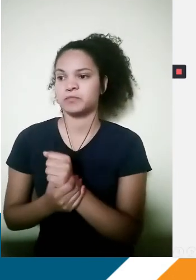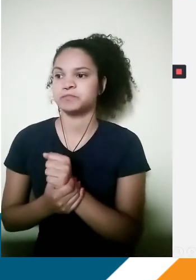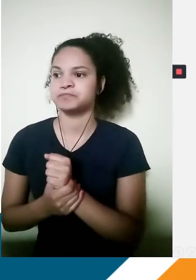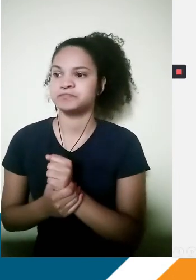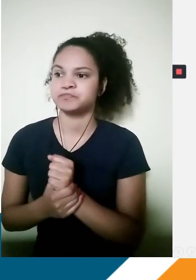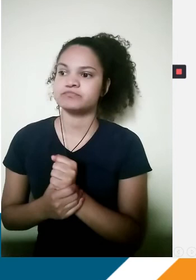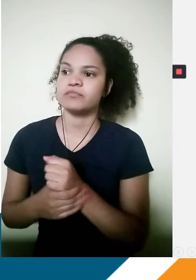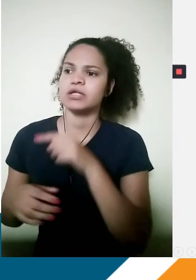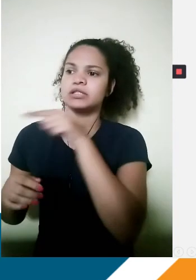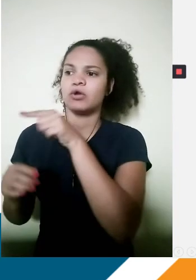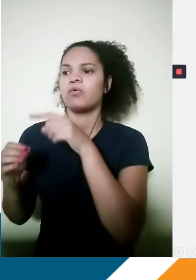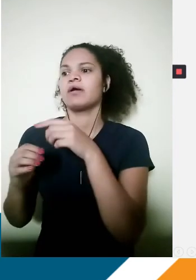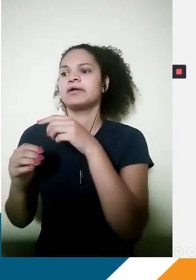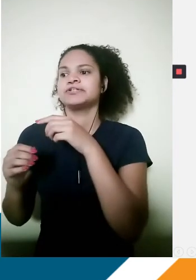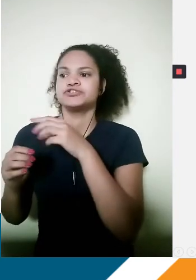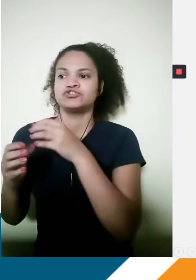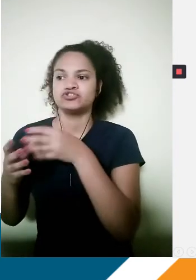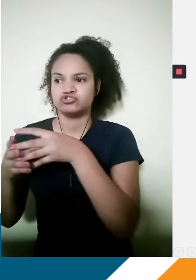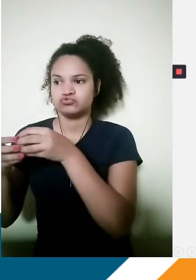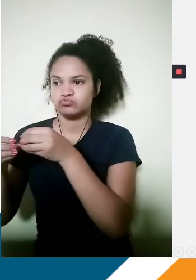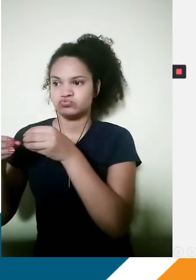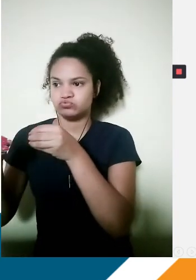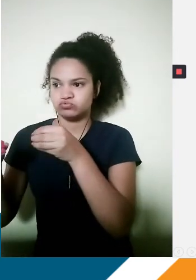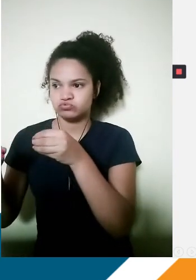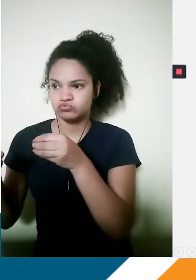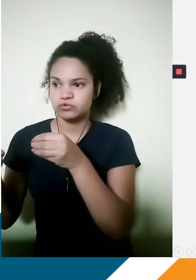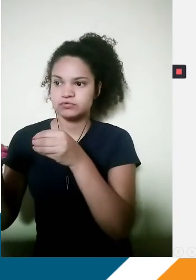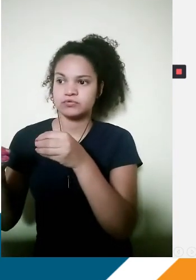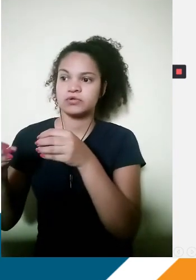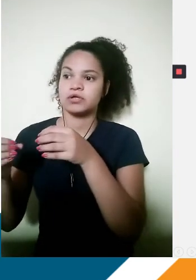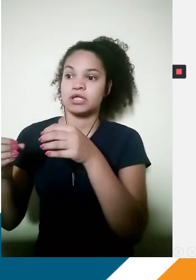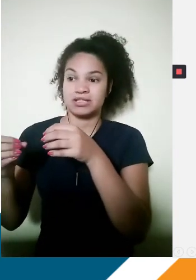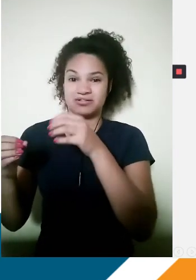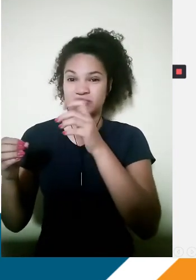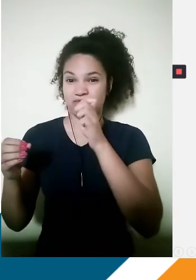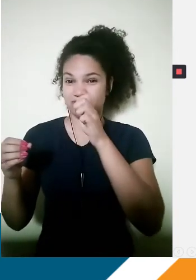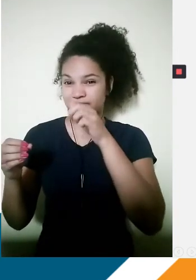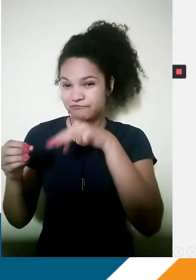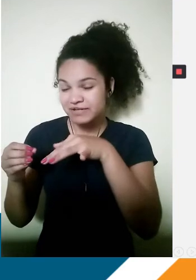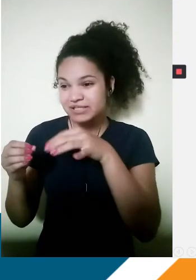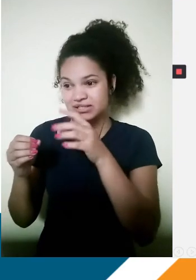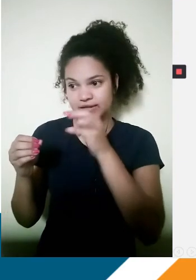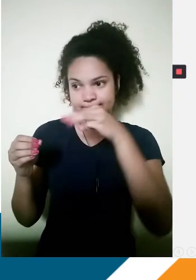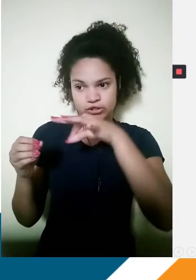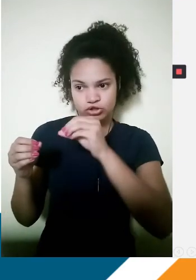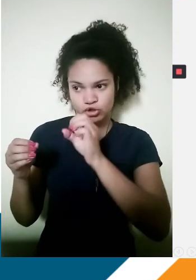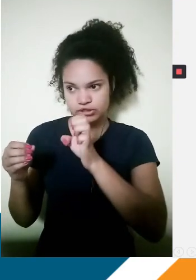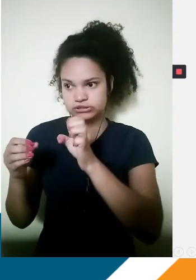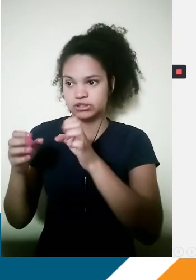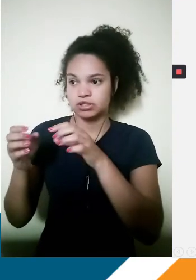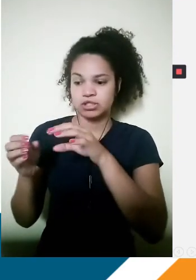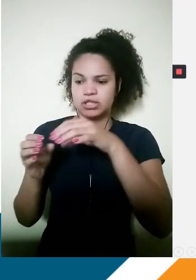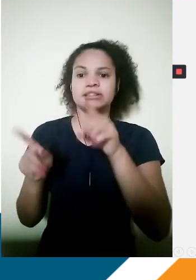Divisão nuclear ocorre durante a mitose. No finalzinho da mitose, ocorre um processo chamado de citocinese. A mitose também é